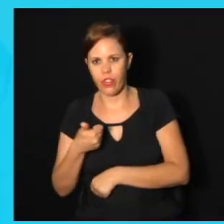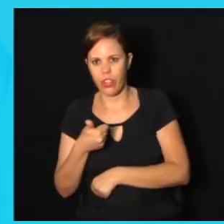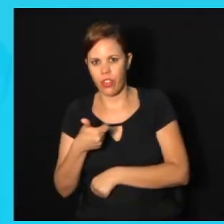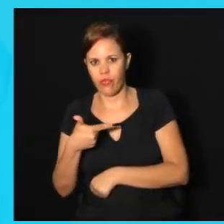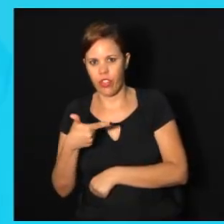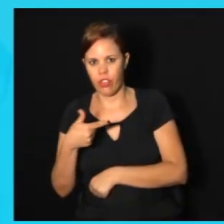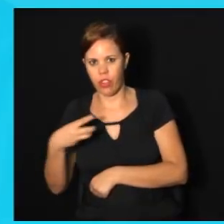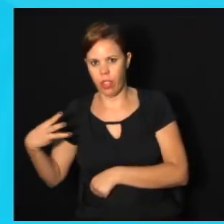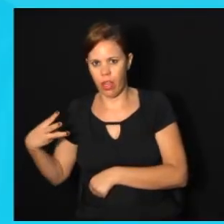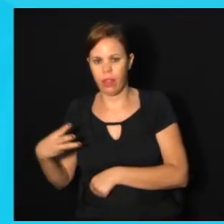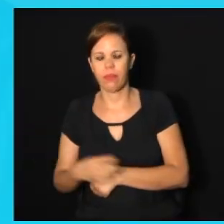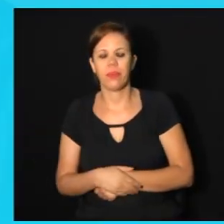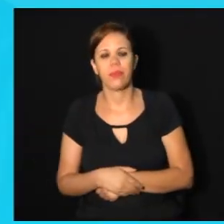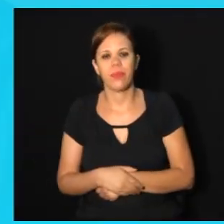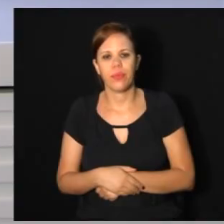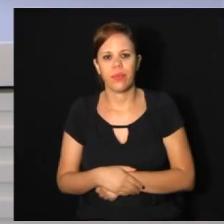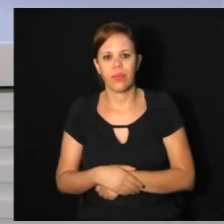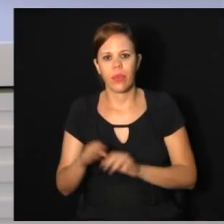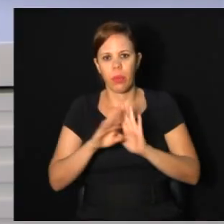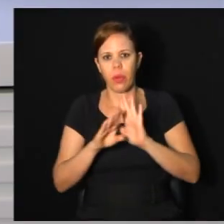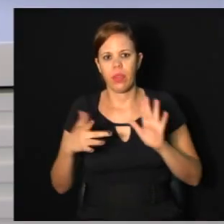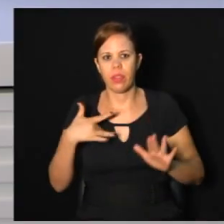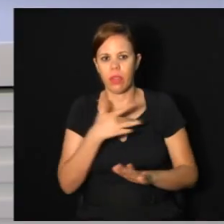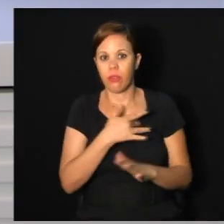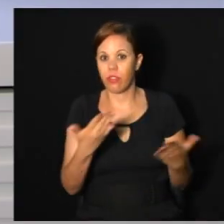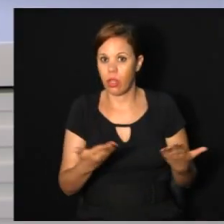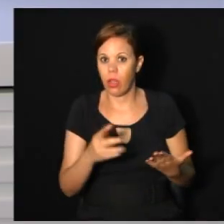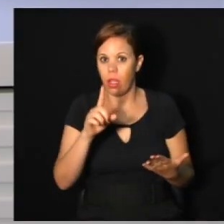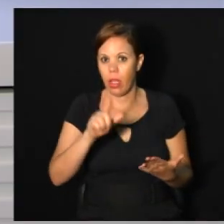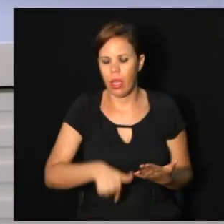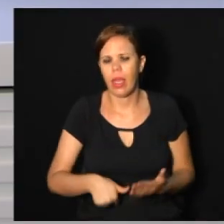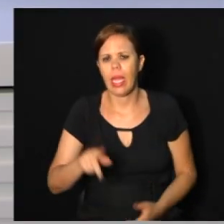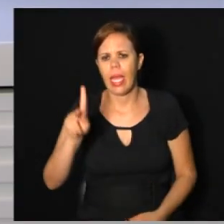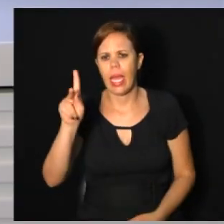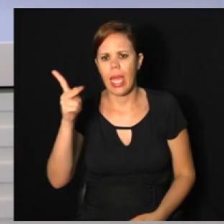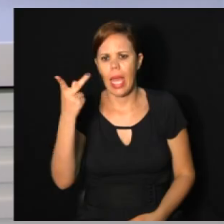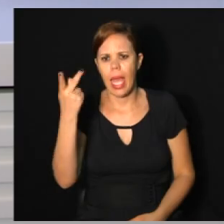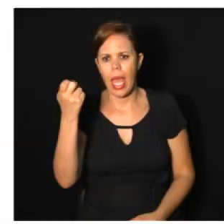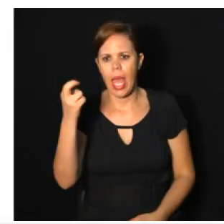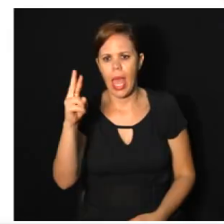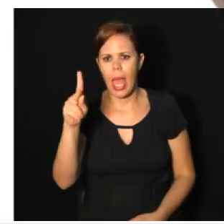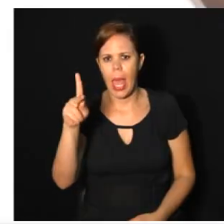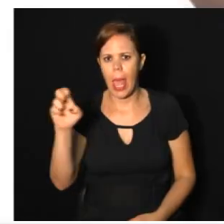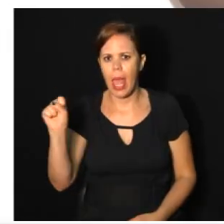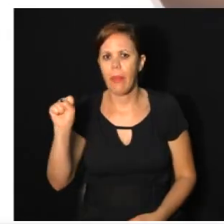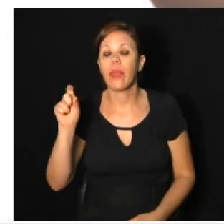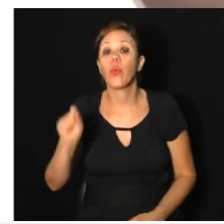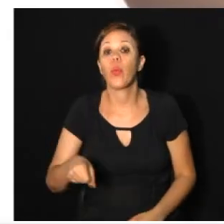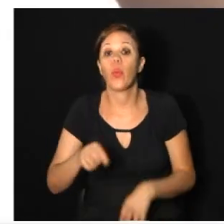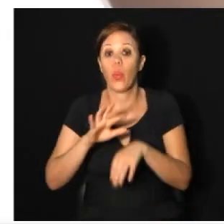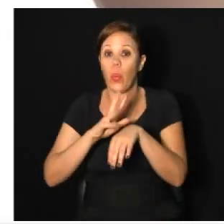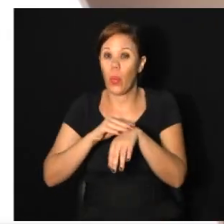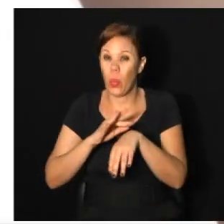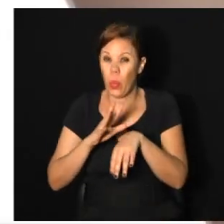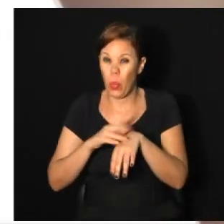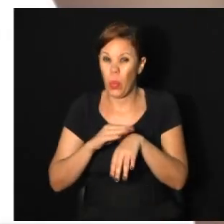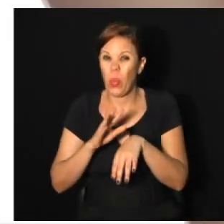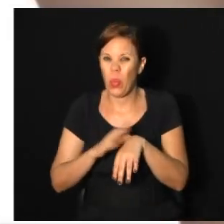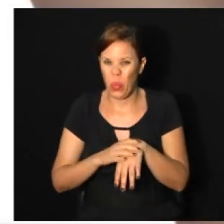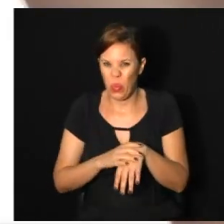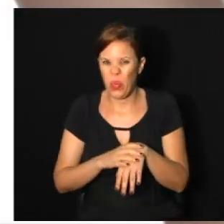2020-2023. O quadro Saúde Agora fala sobre herpes zoster. Você sabe o que é? Uma doença